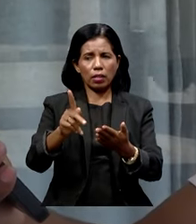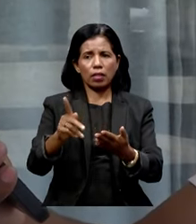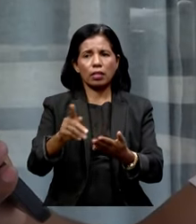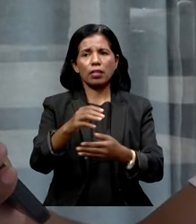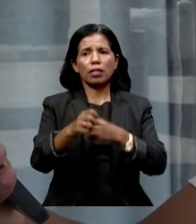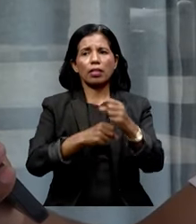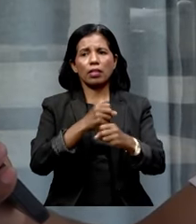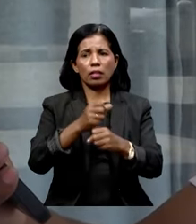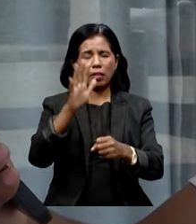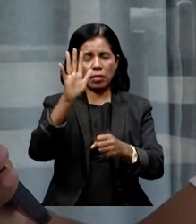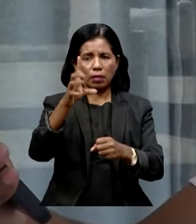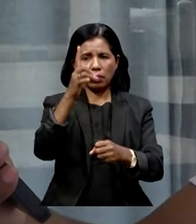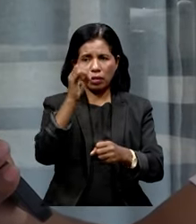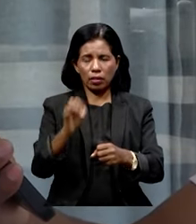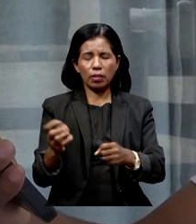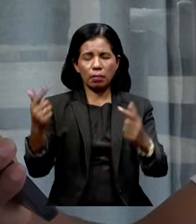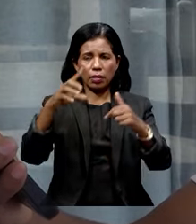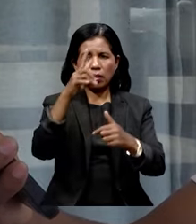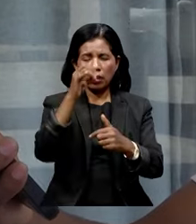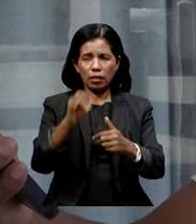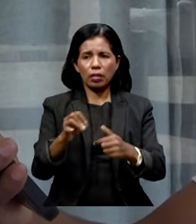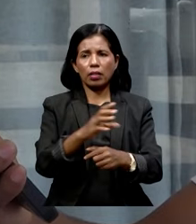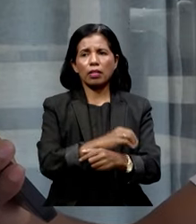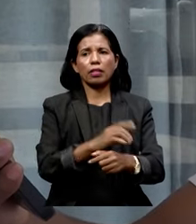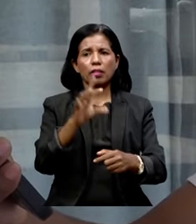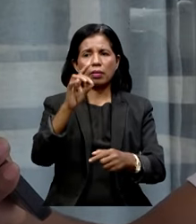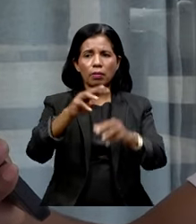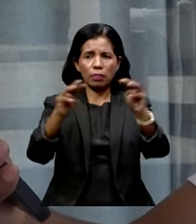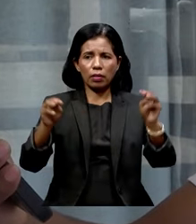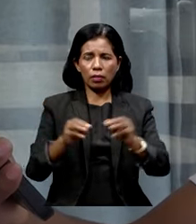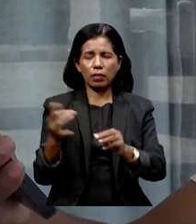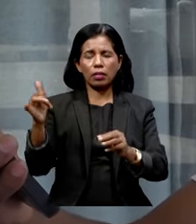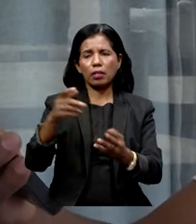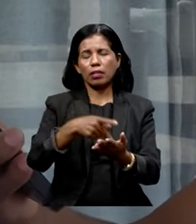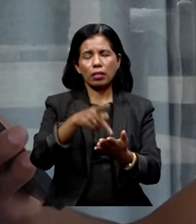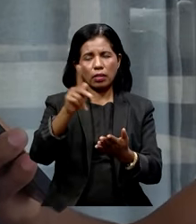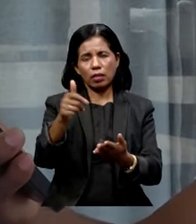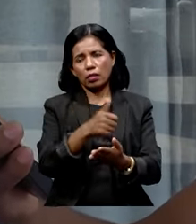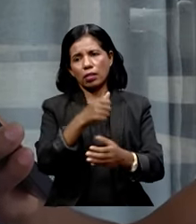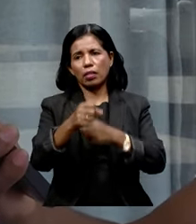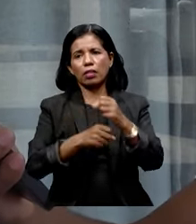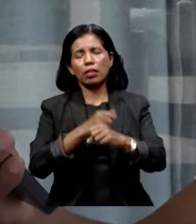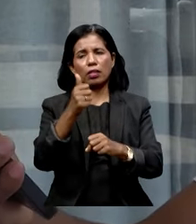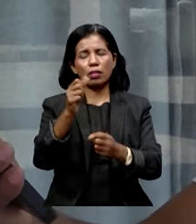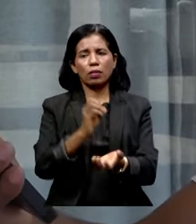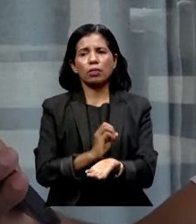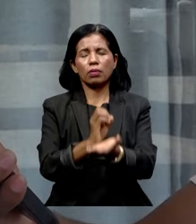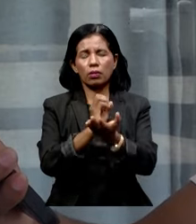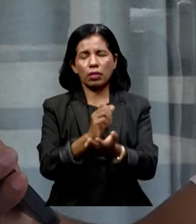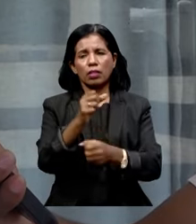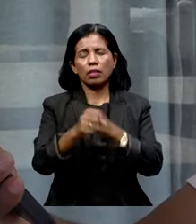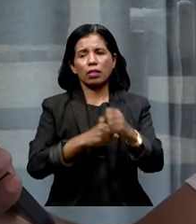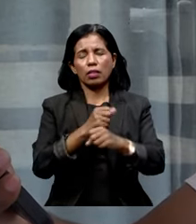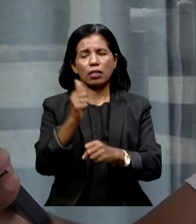5 anos ia capital dili se ne investir dili durante 8 anos ia município sira selo durante tina sanole okusi tina sanole ia